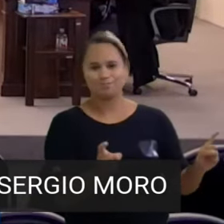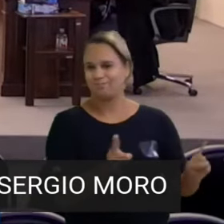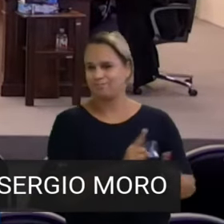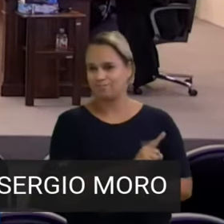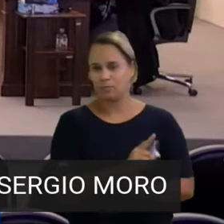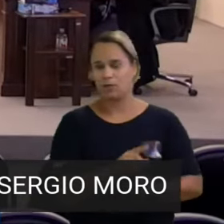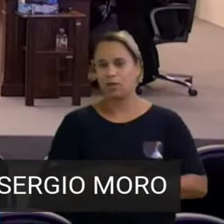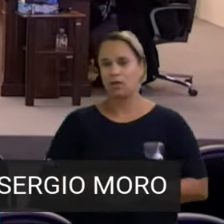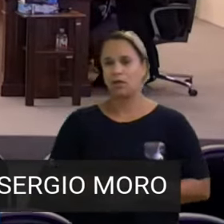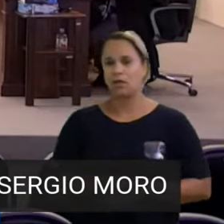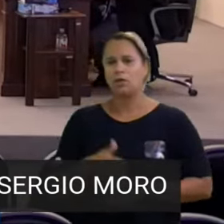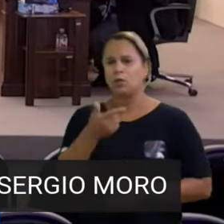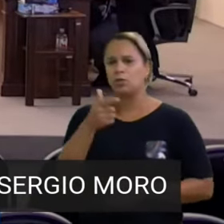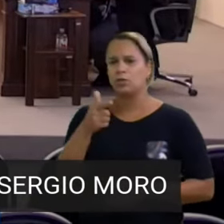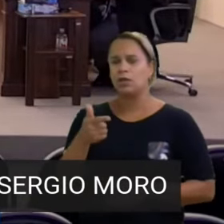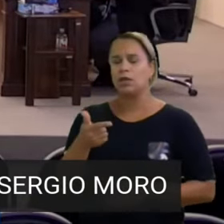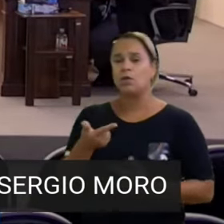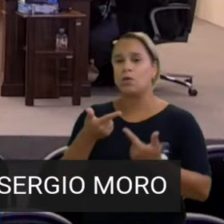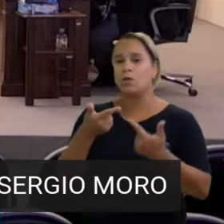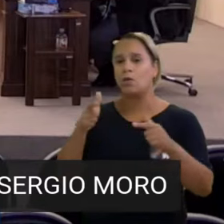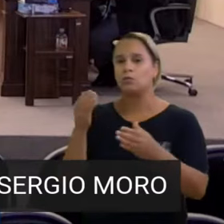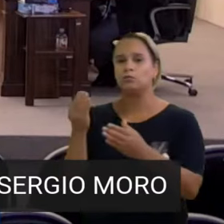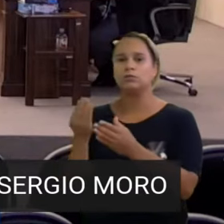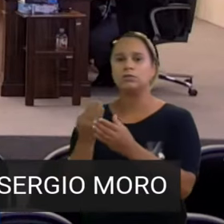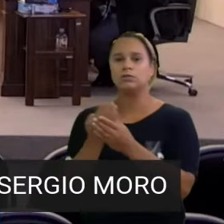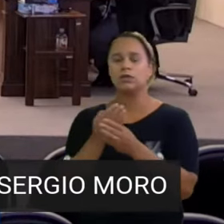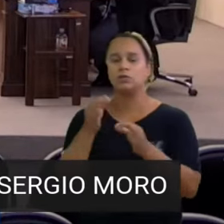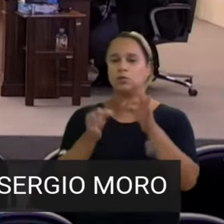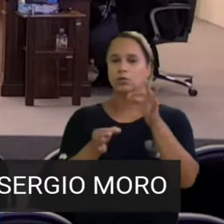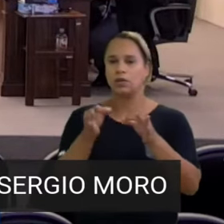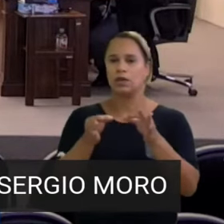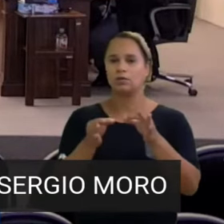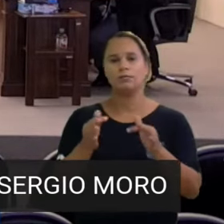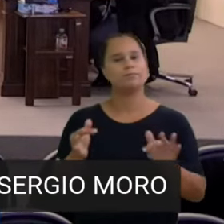ser julgado, declaro encerrada a presente sessão.